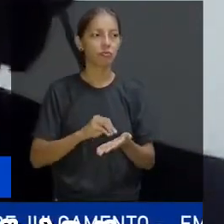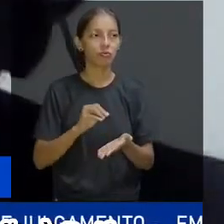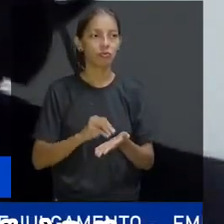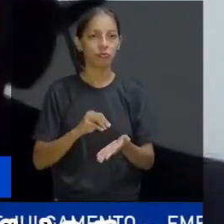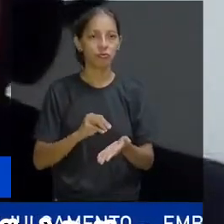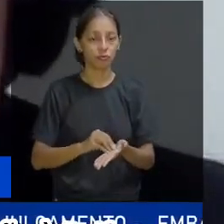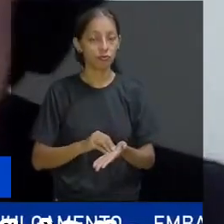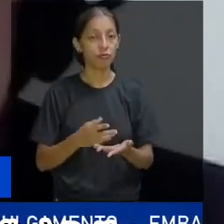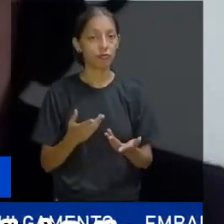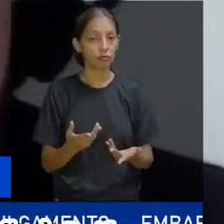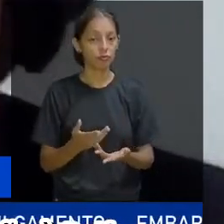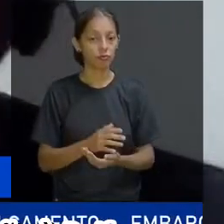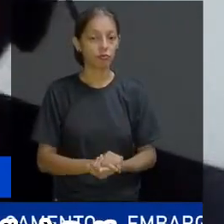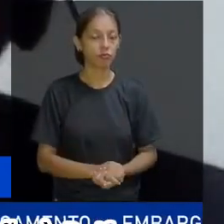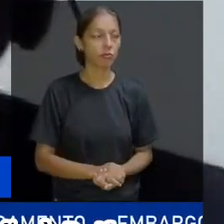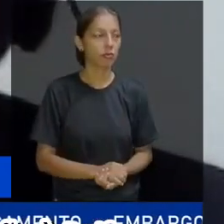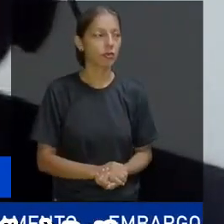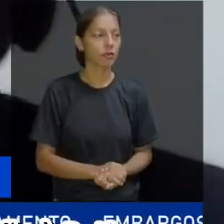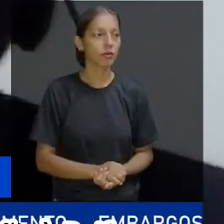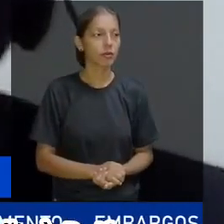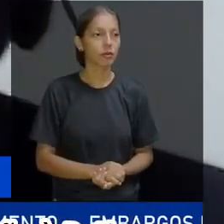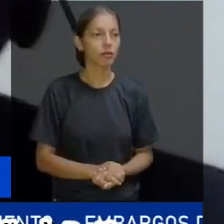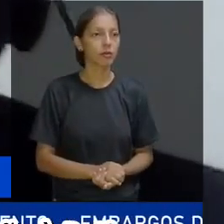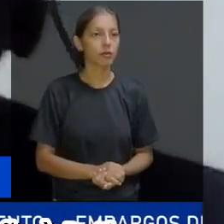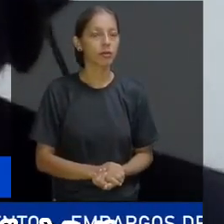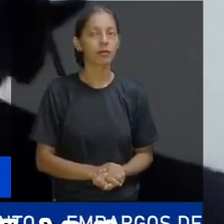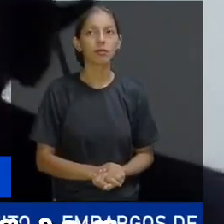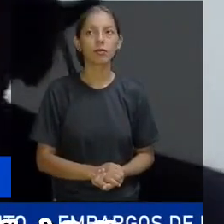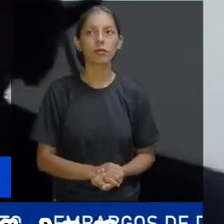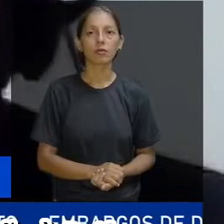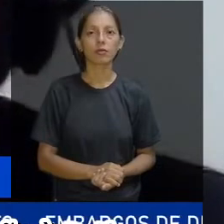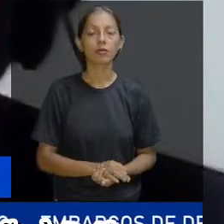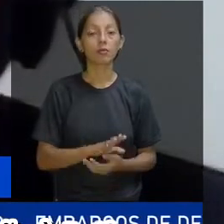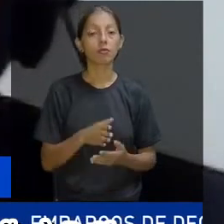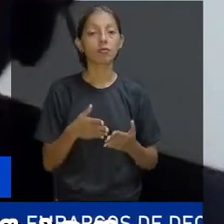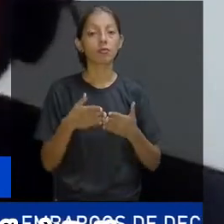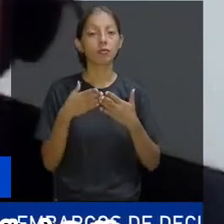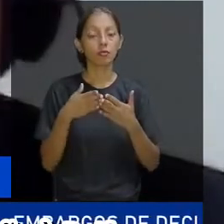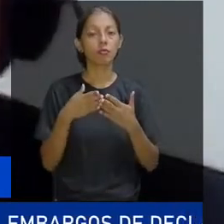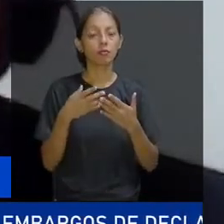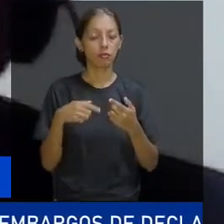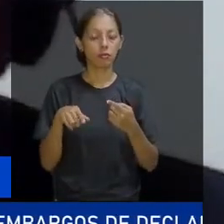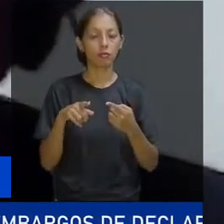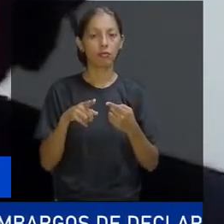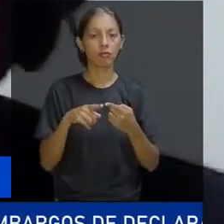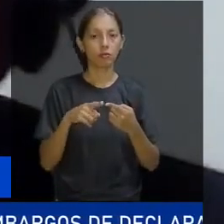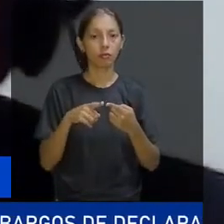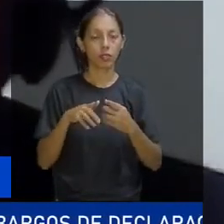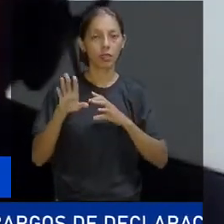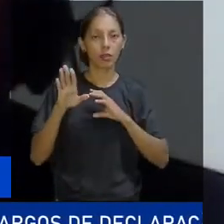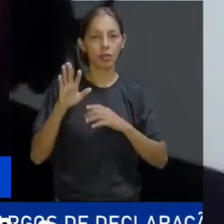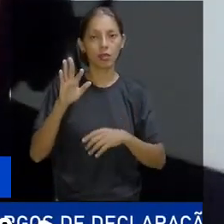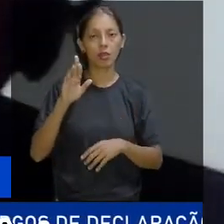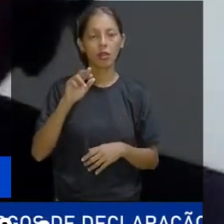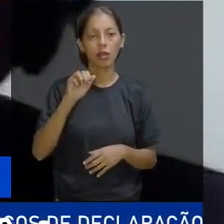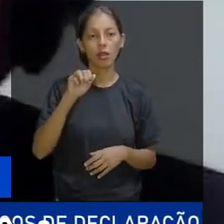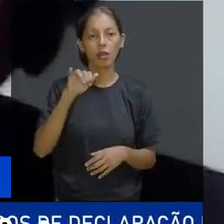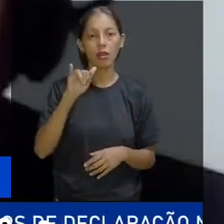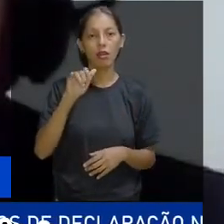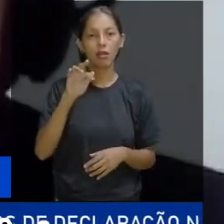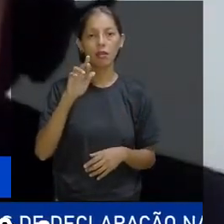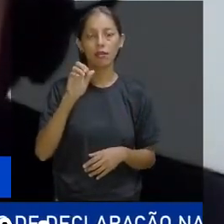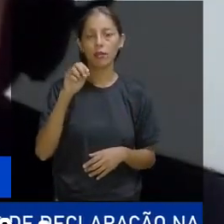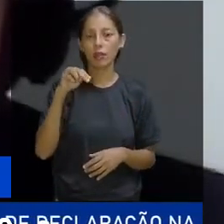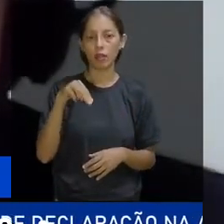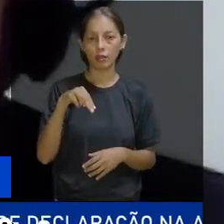Pedimos, então, a improcedência total da ação com relação a Raifran. São os termos da defesa. Muito obrigado